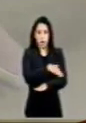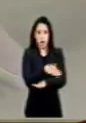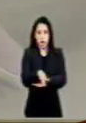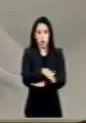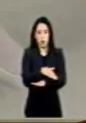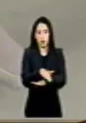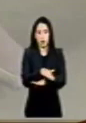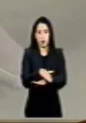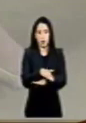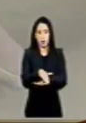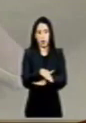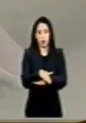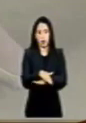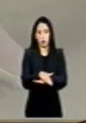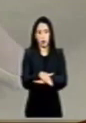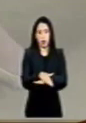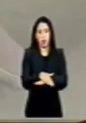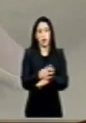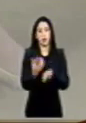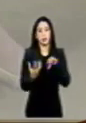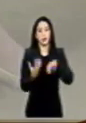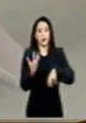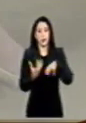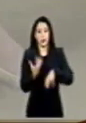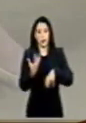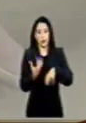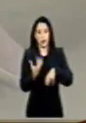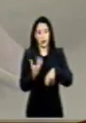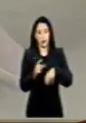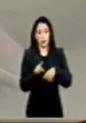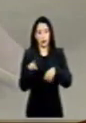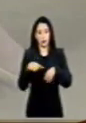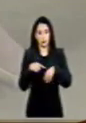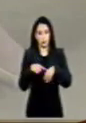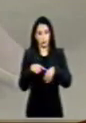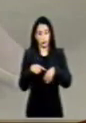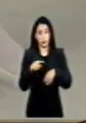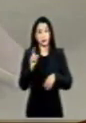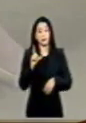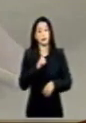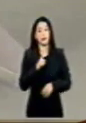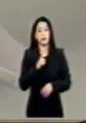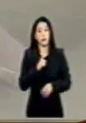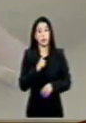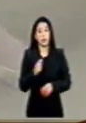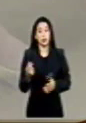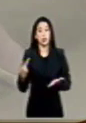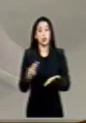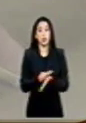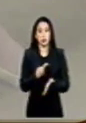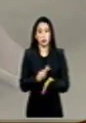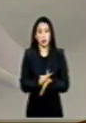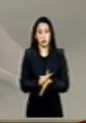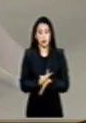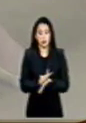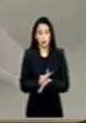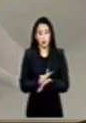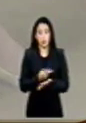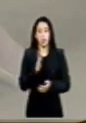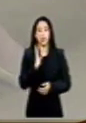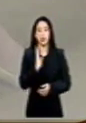dá acesso à chapelaria do Congresso Nacional, onde, por incrível que pareça, já